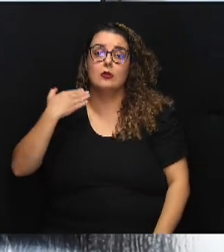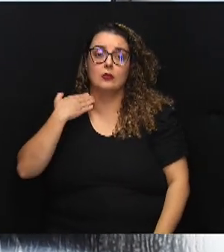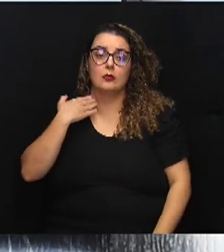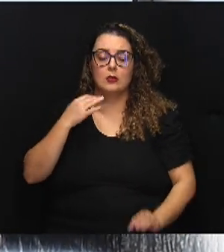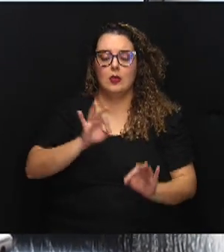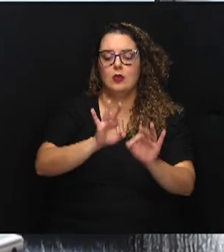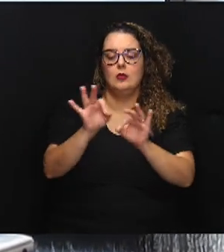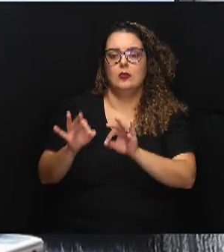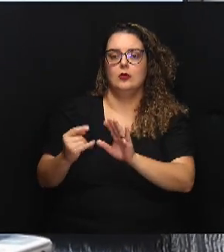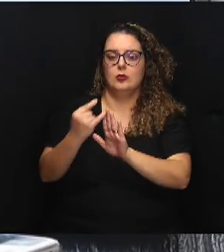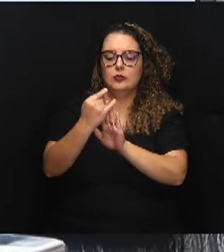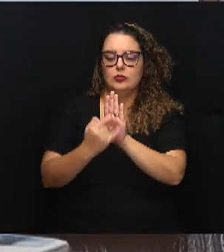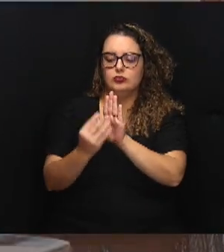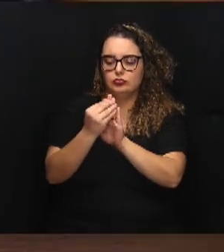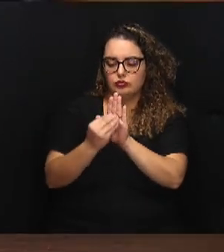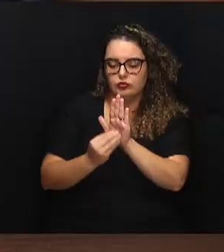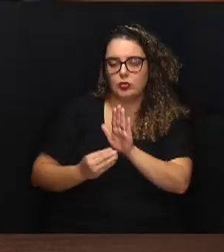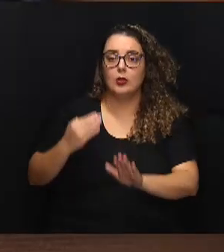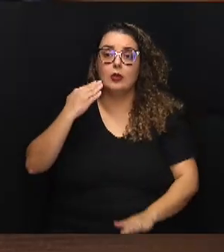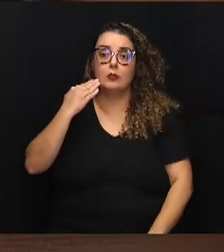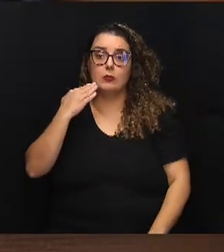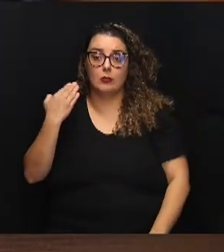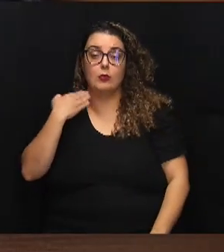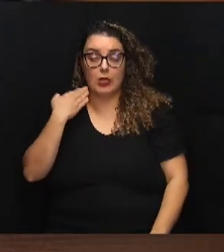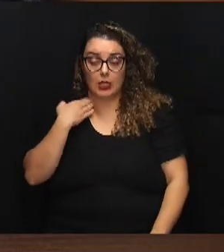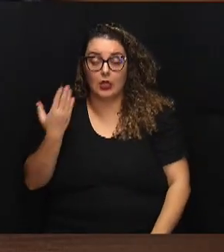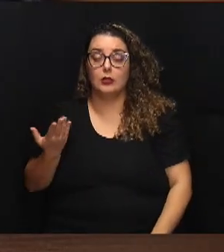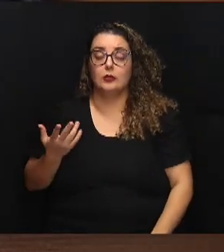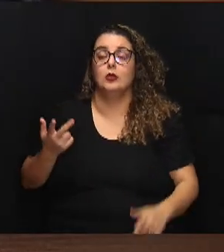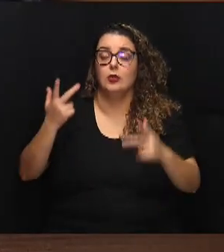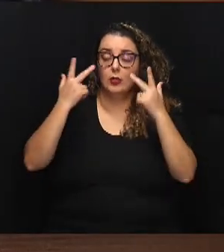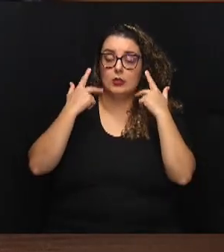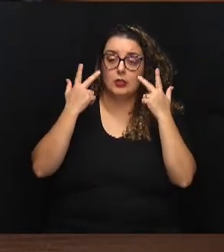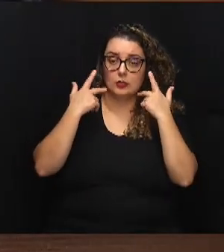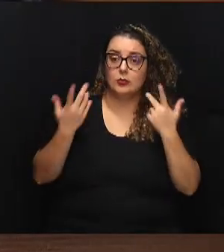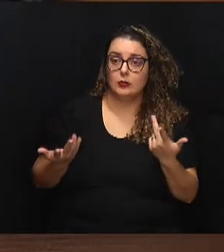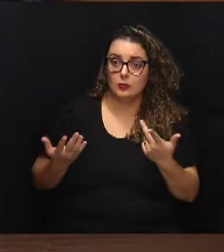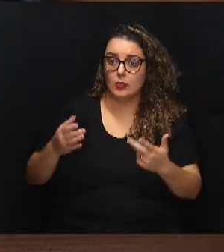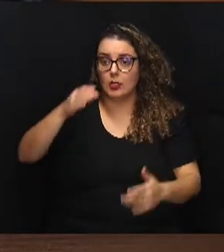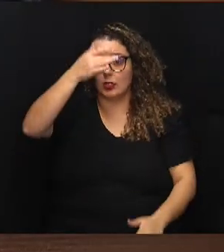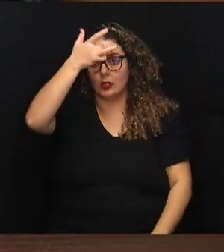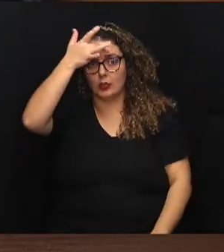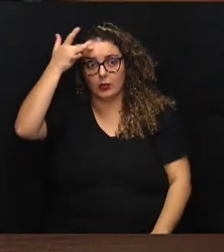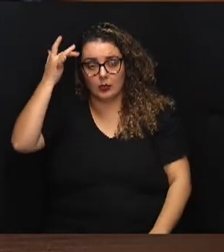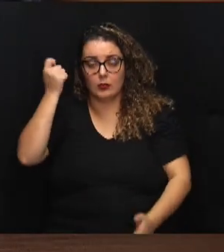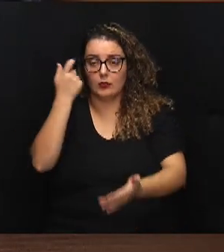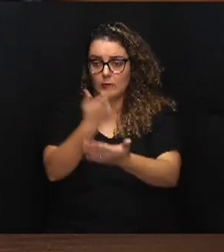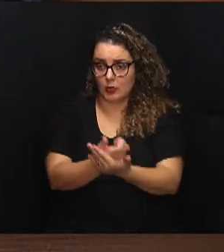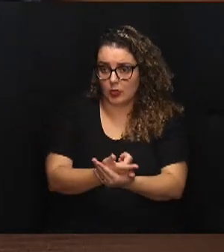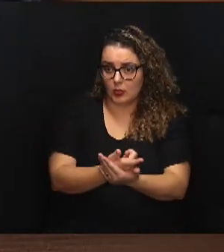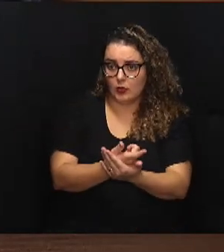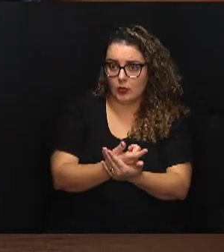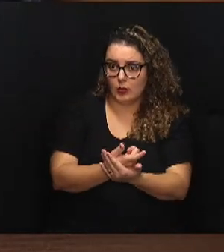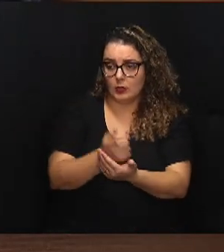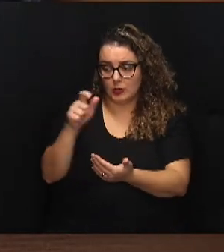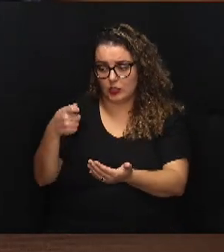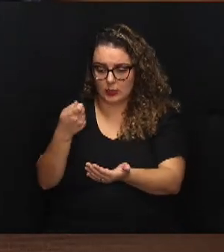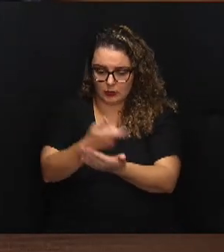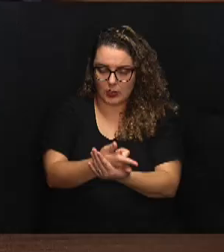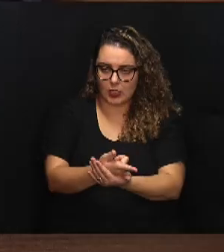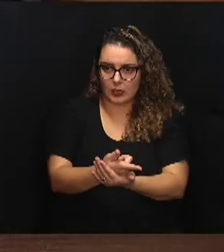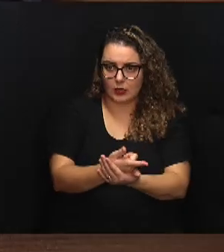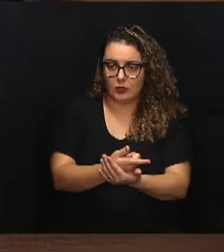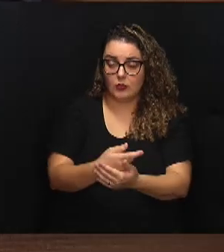meu extrato bancário. Naturalmente, o consumidor, né, o pagador, ele vai